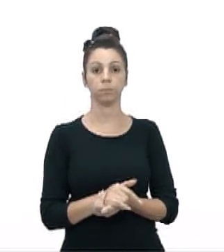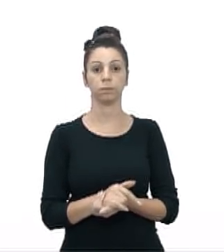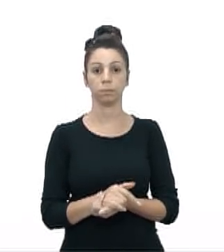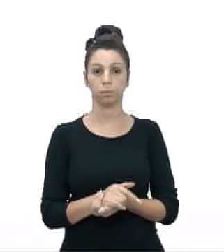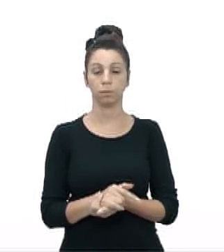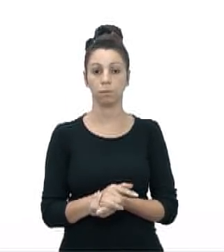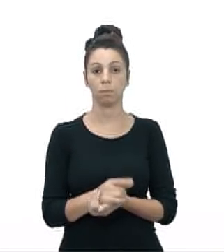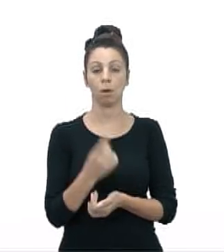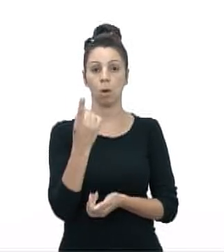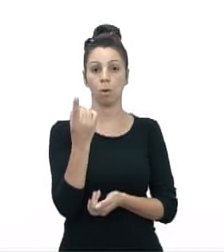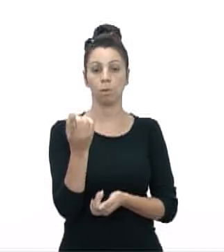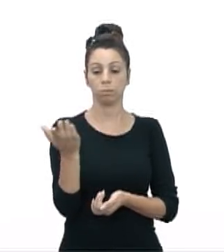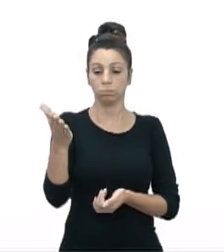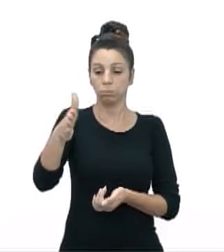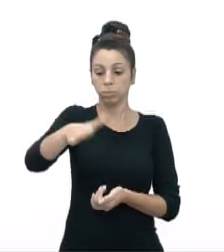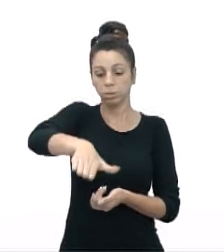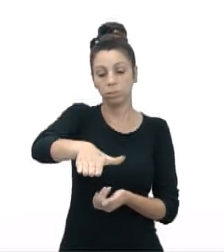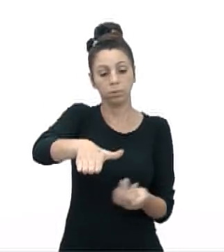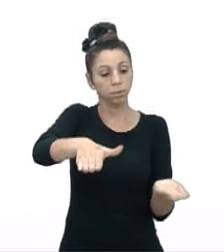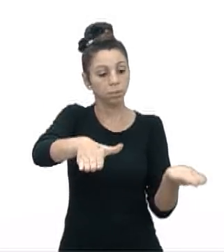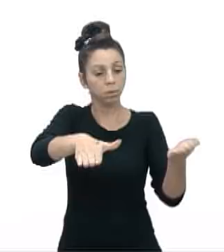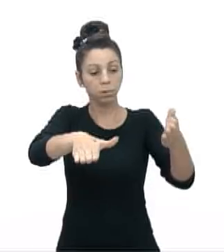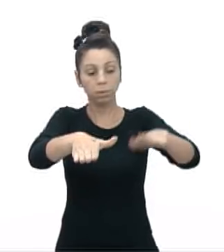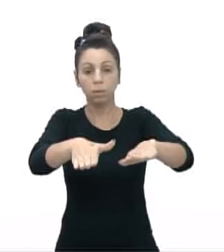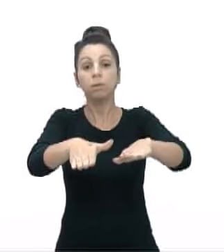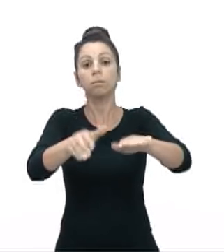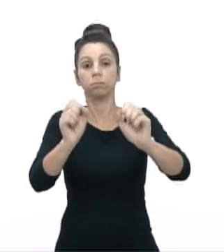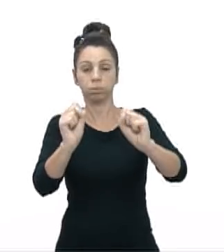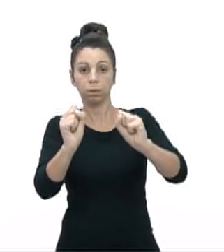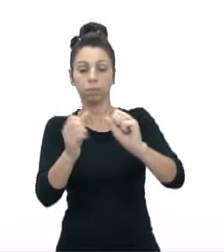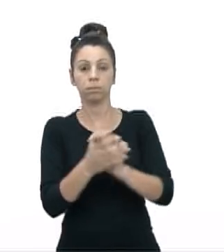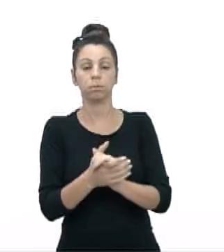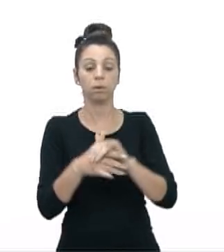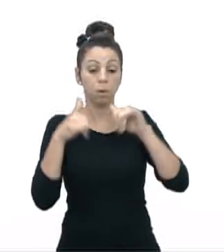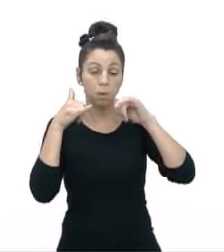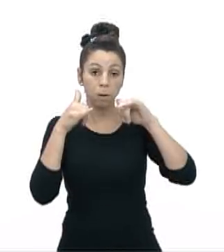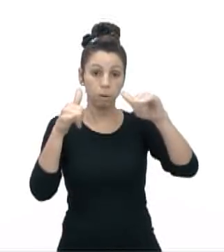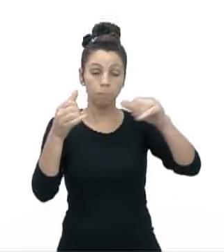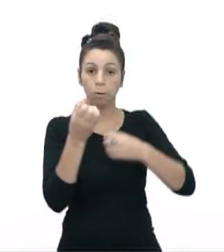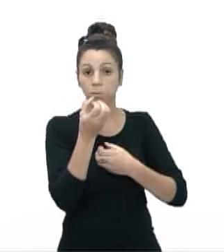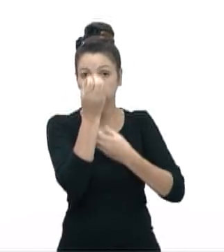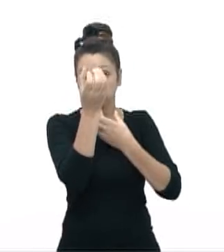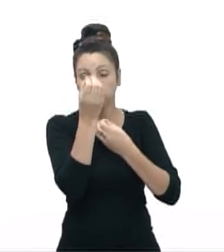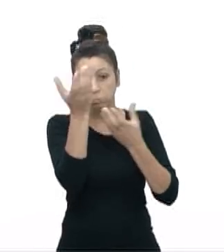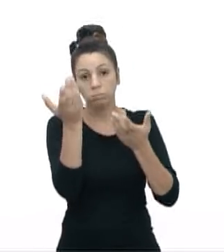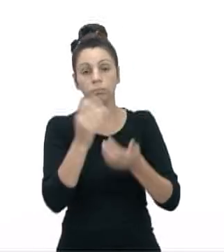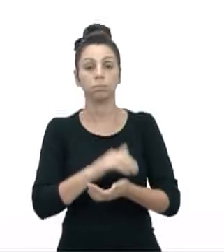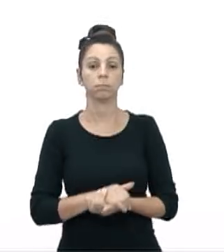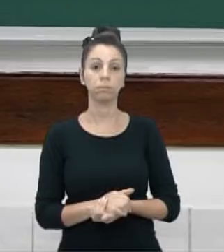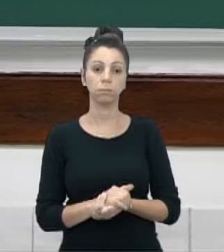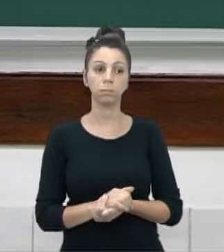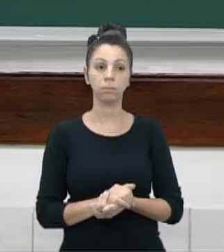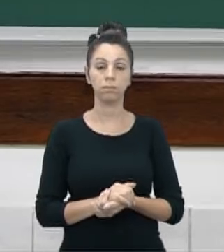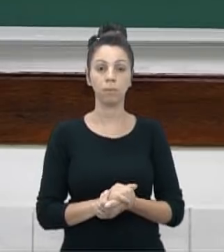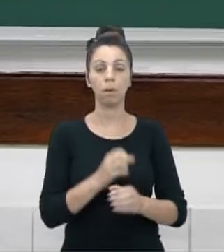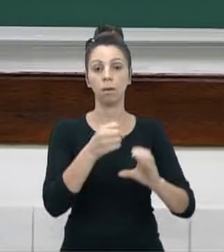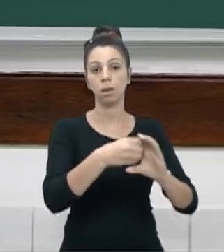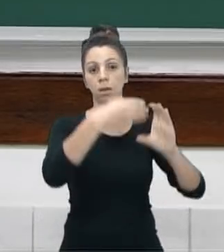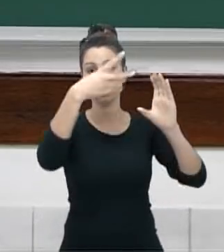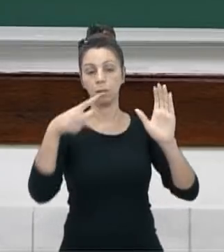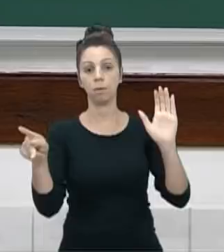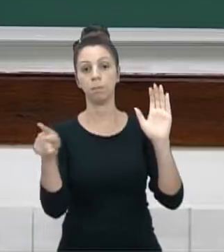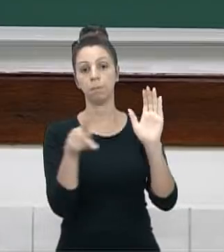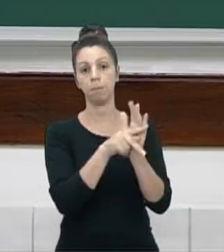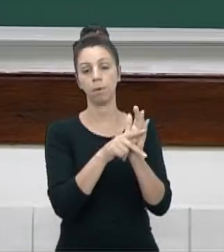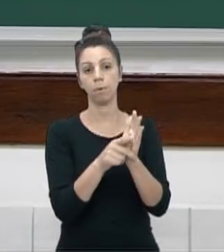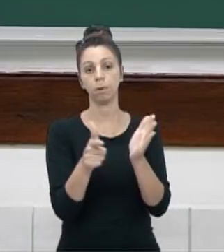ou mais dobras, né, a gente já viu isso, e podem informar ou divulgar, certo? Então, essas são as características do